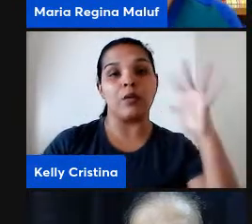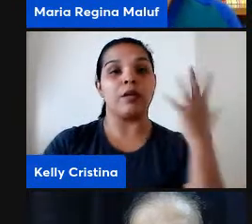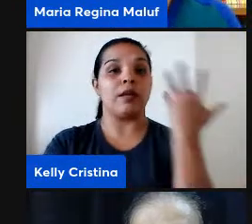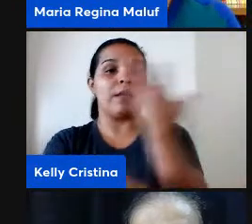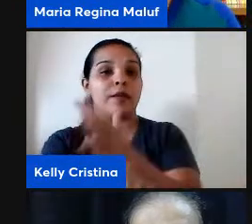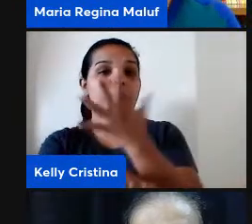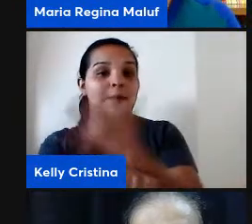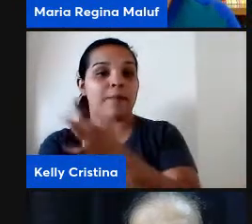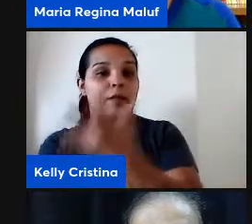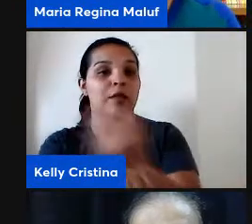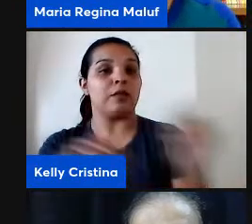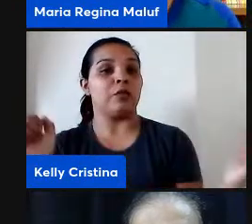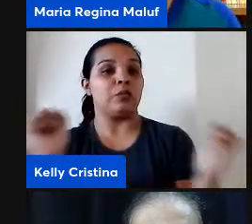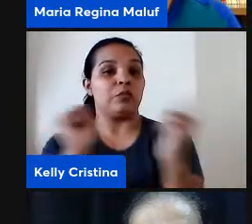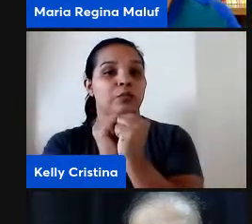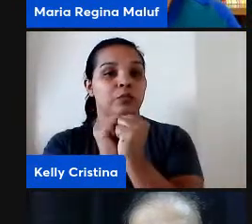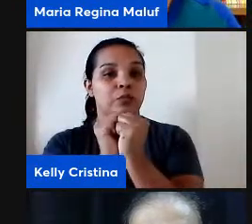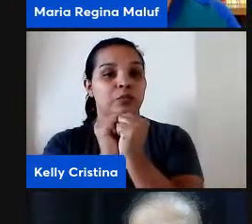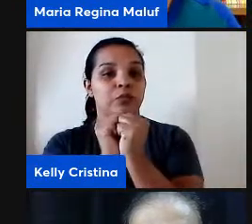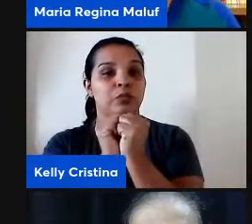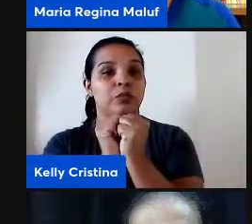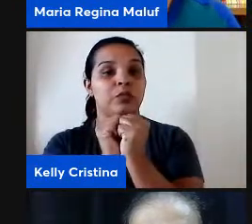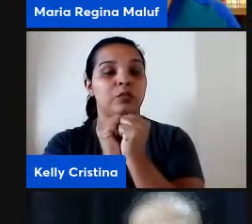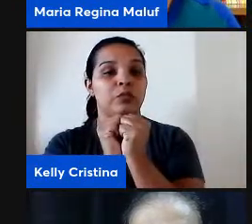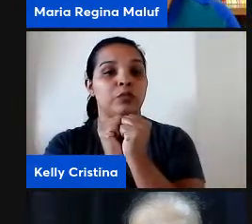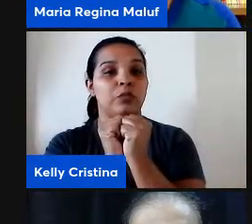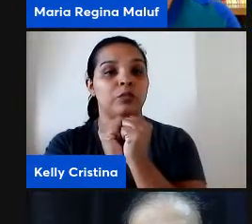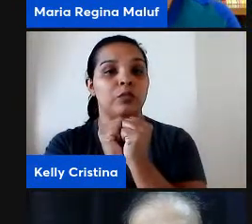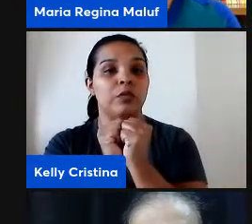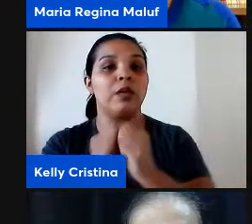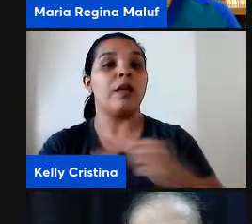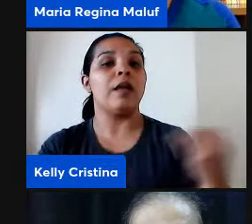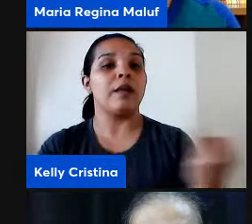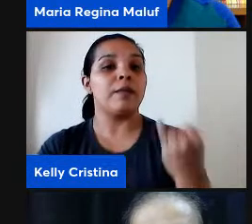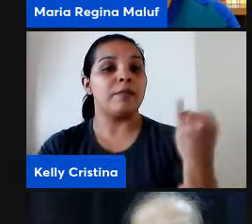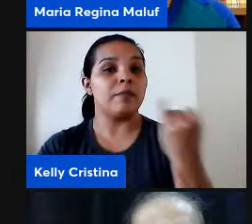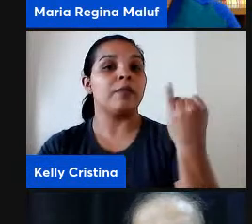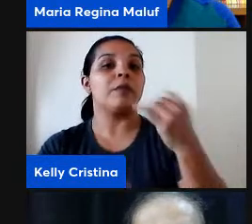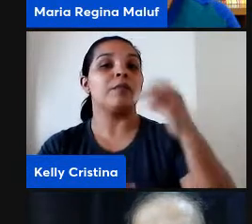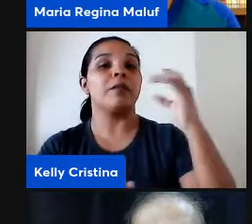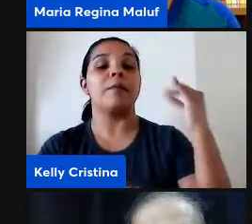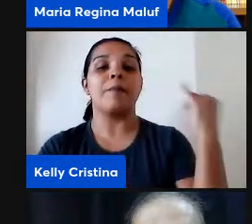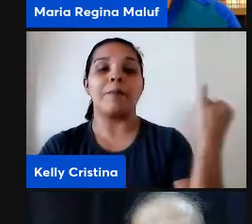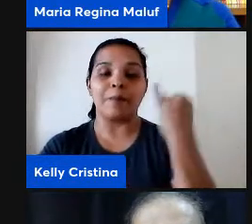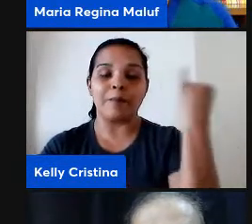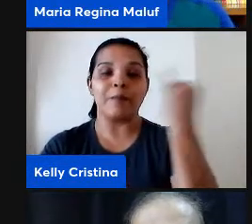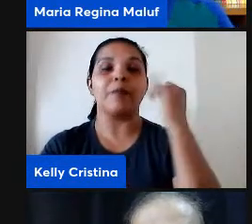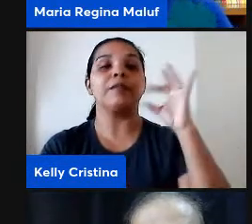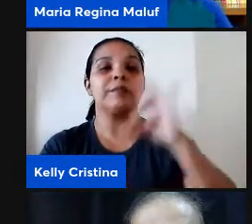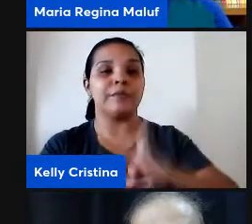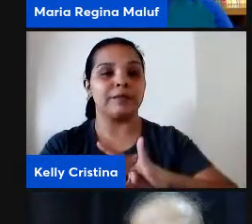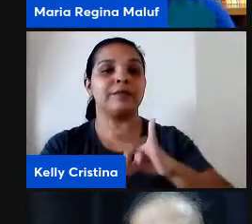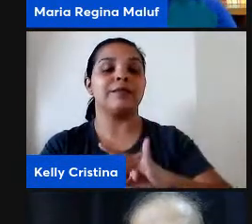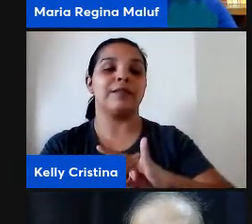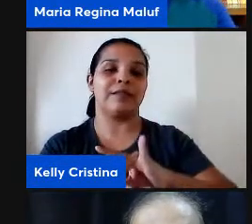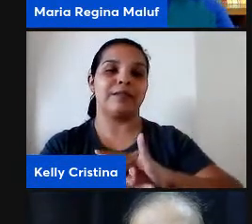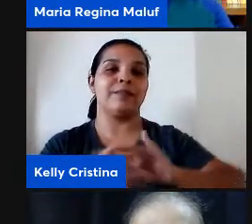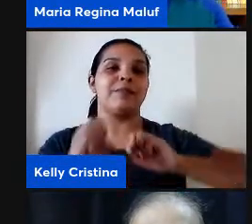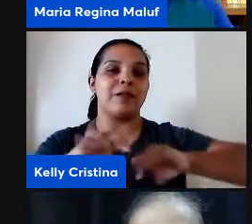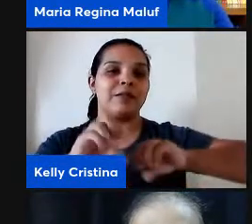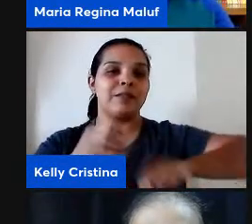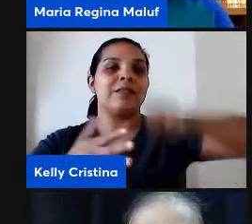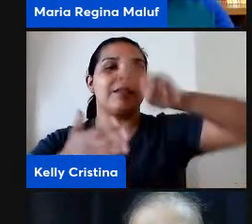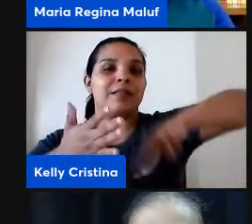a face de uma mesma moeda é extremamente válida para o processo de ensino da leitura e